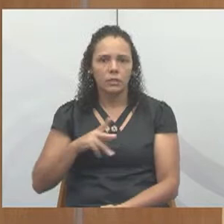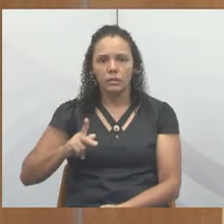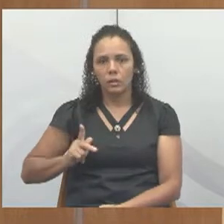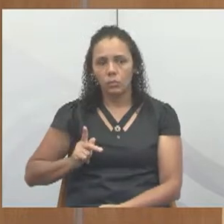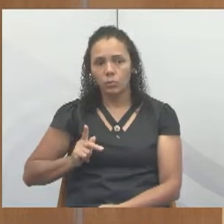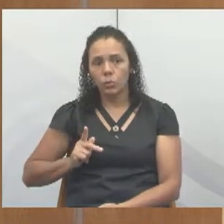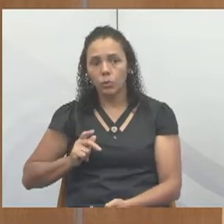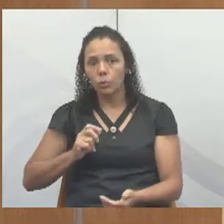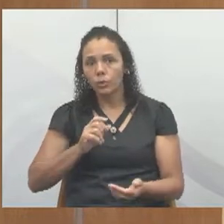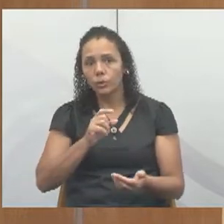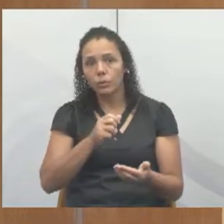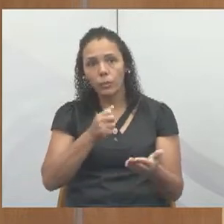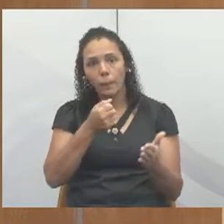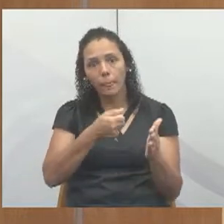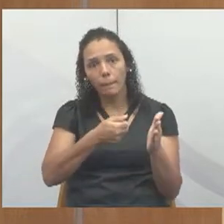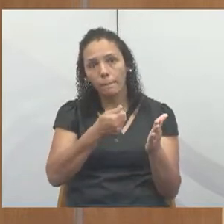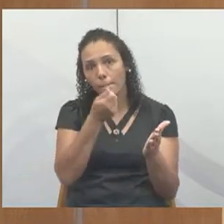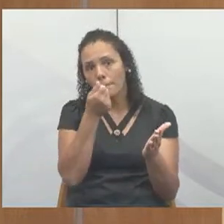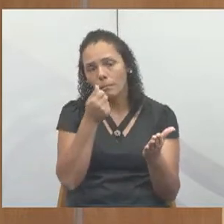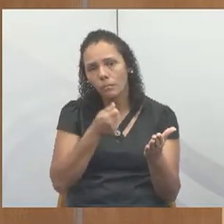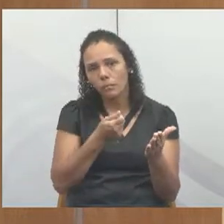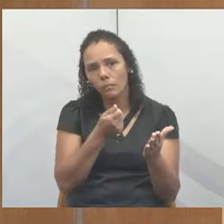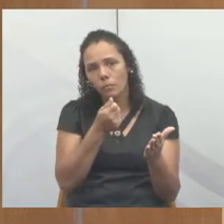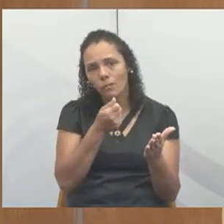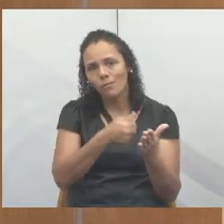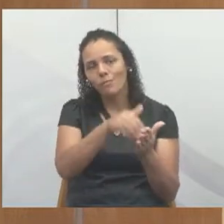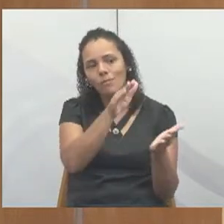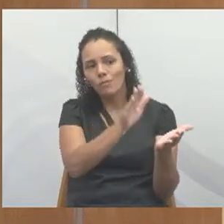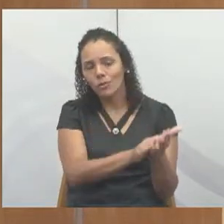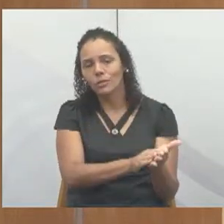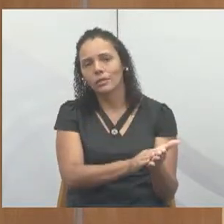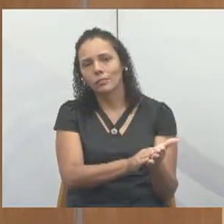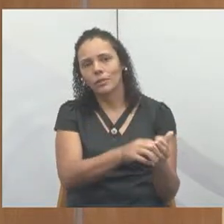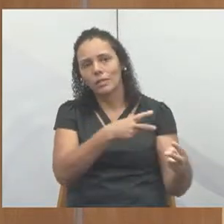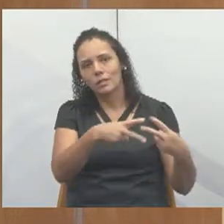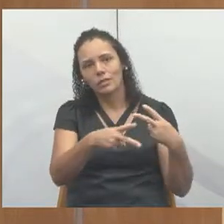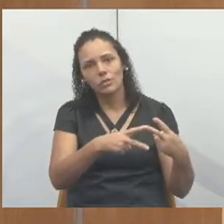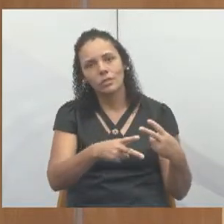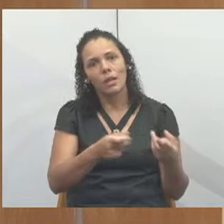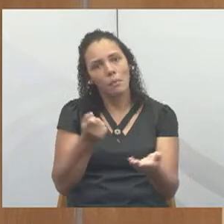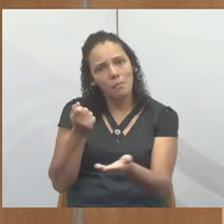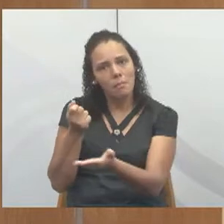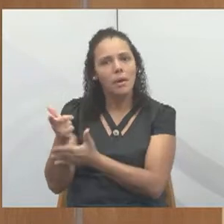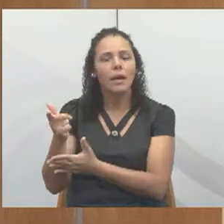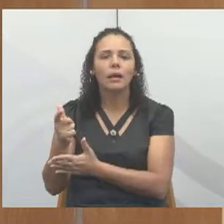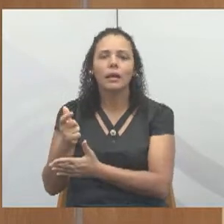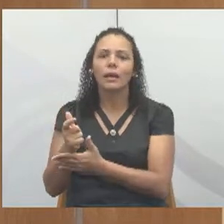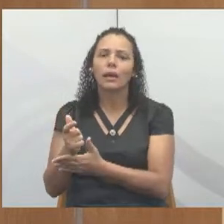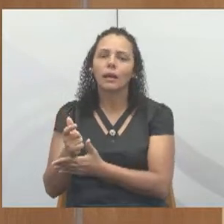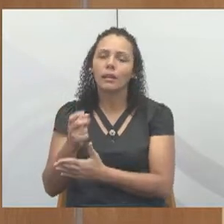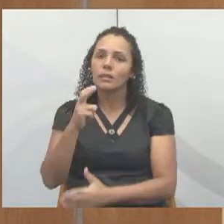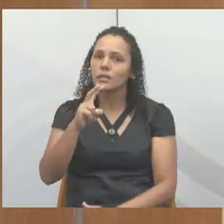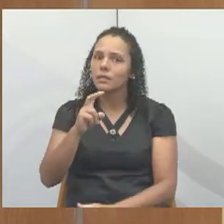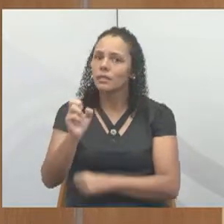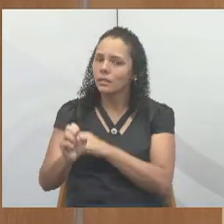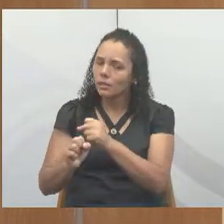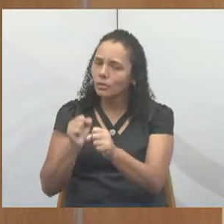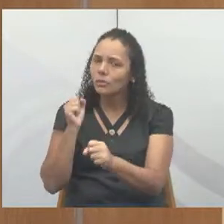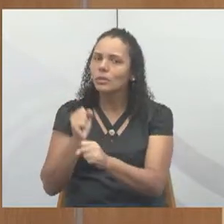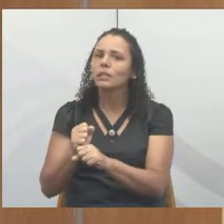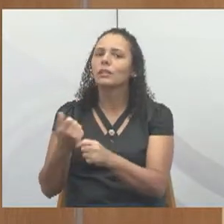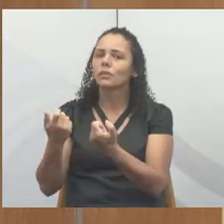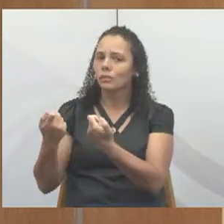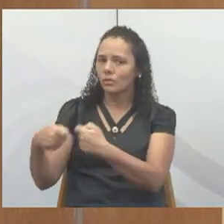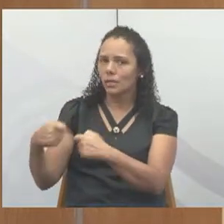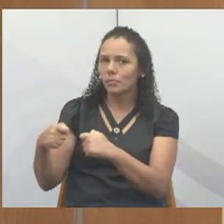vão ter que pagar em 5 anos 2 bilhões que eles deixaram de arrecadar para a Previdência. Então, os próximos governos de São José vão ter